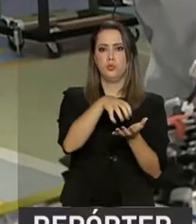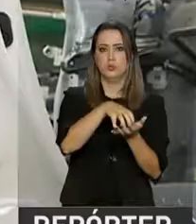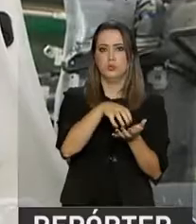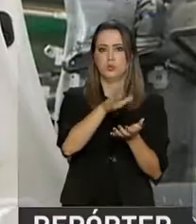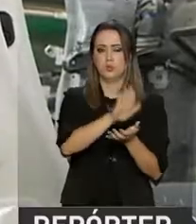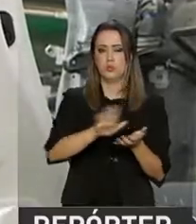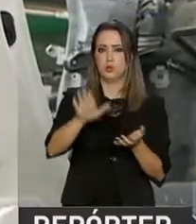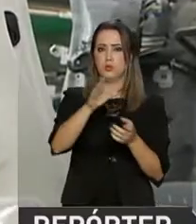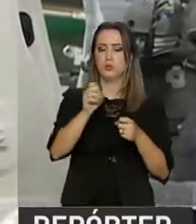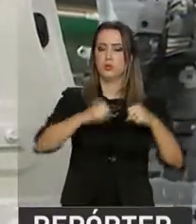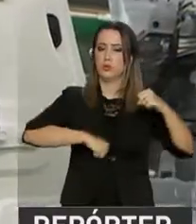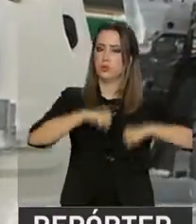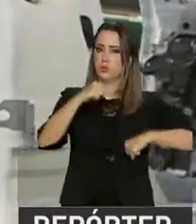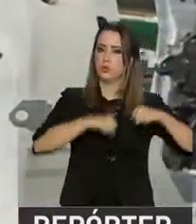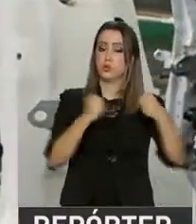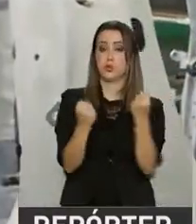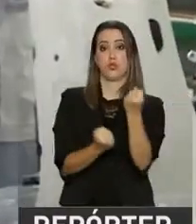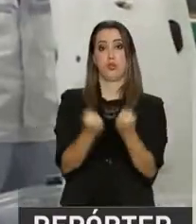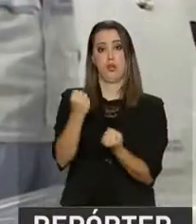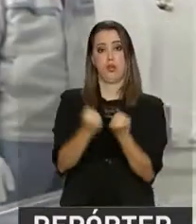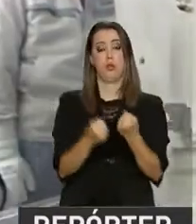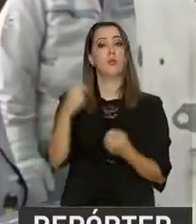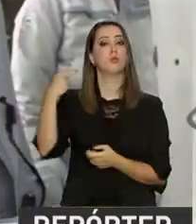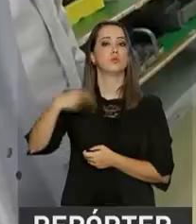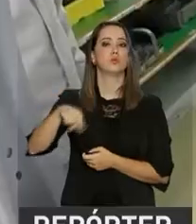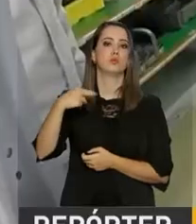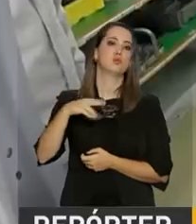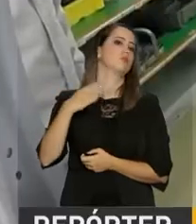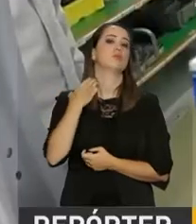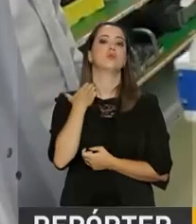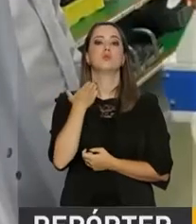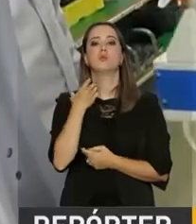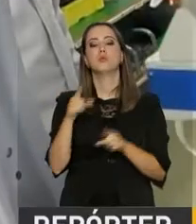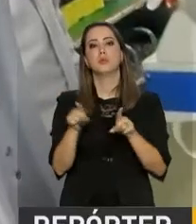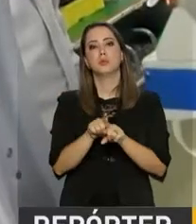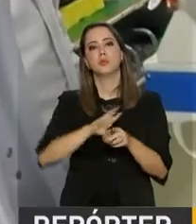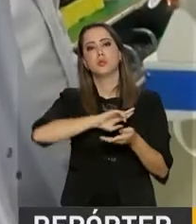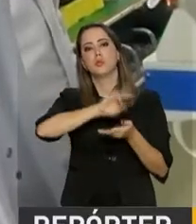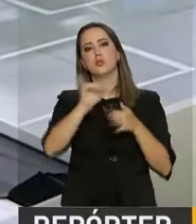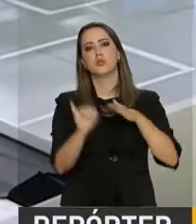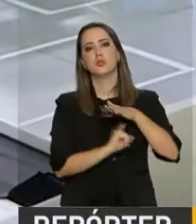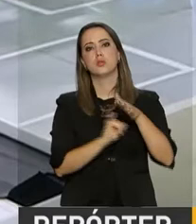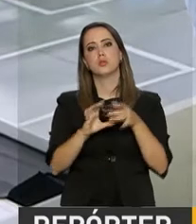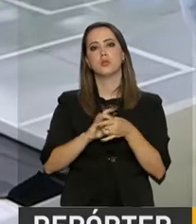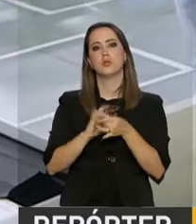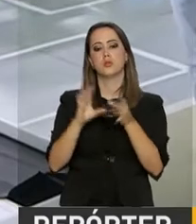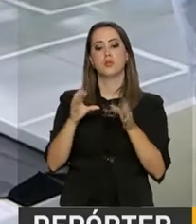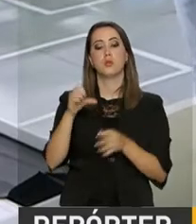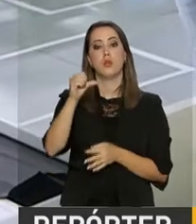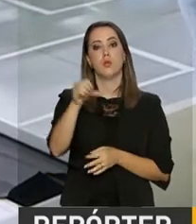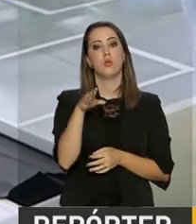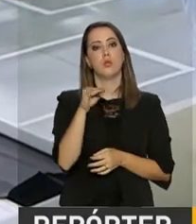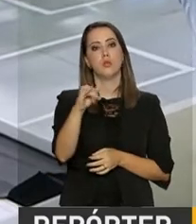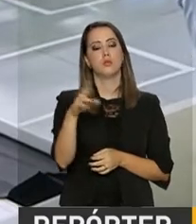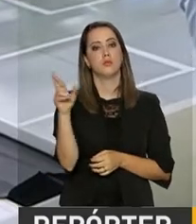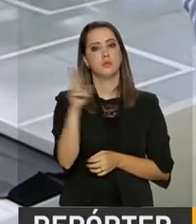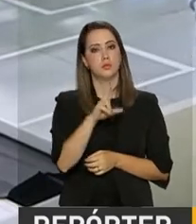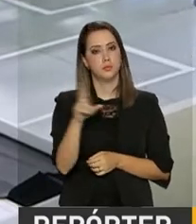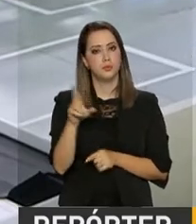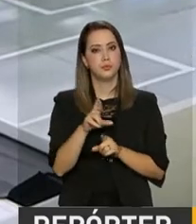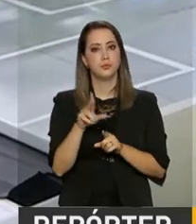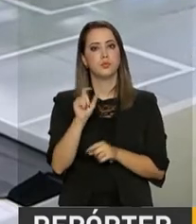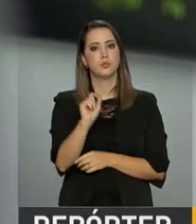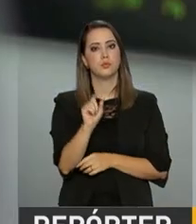das Montadoras, em novembro, bancos de montadoras e instituições independentes liberaram 9 bilhões e